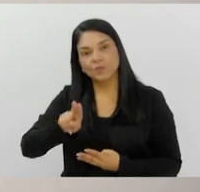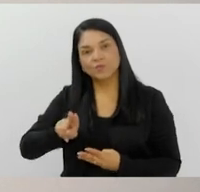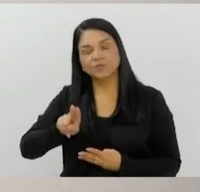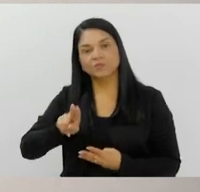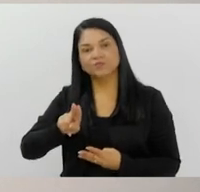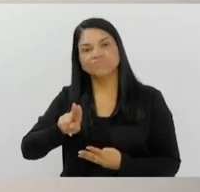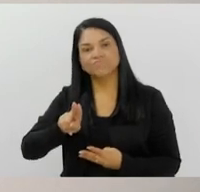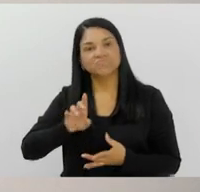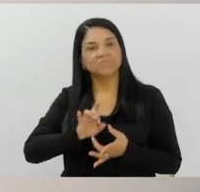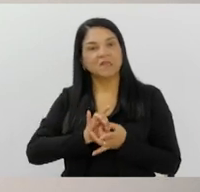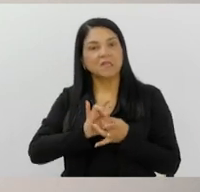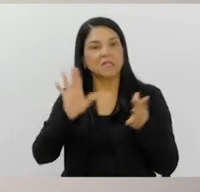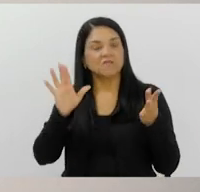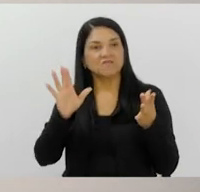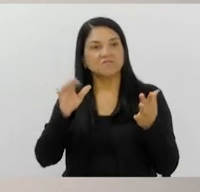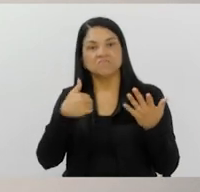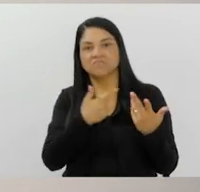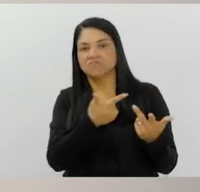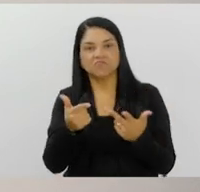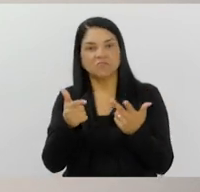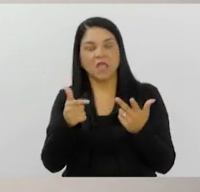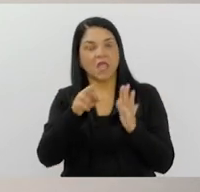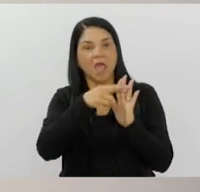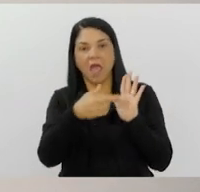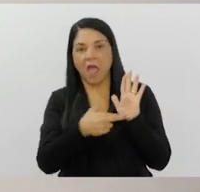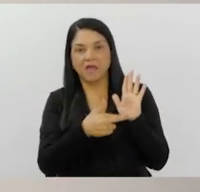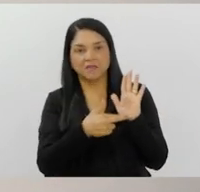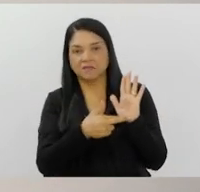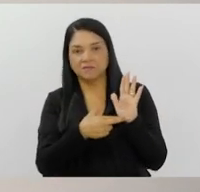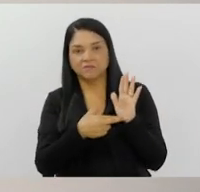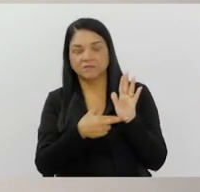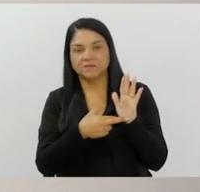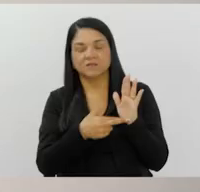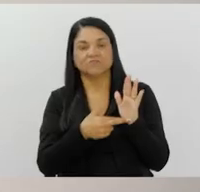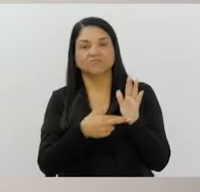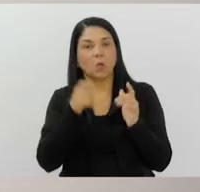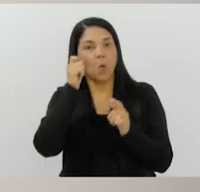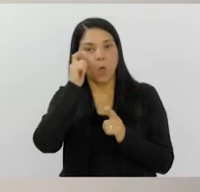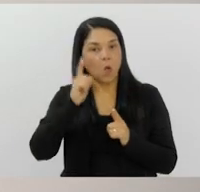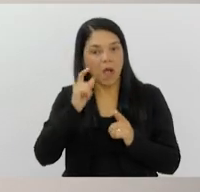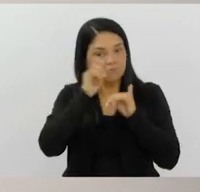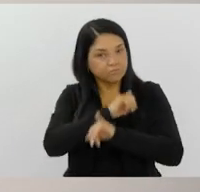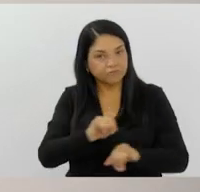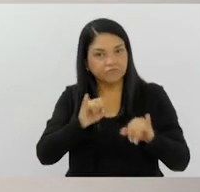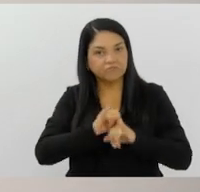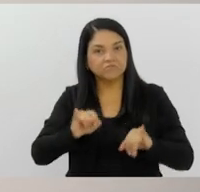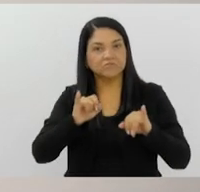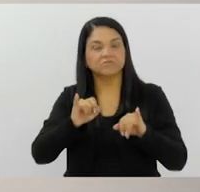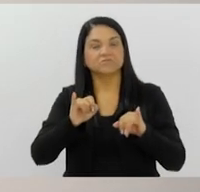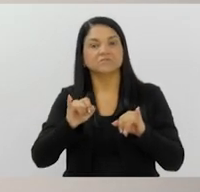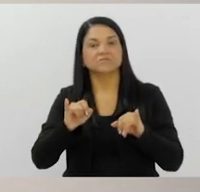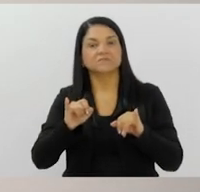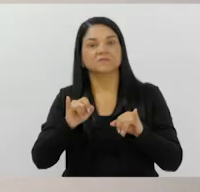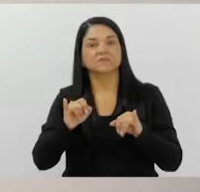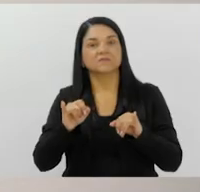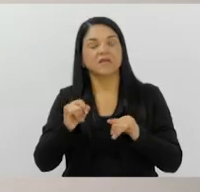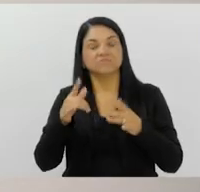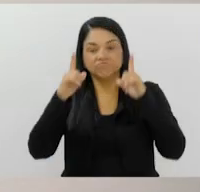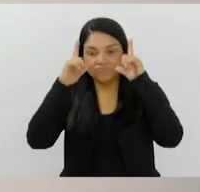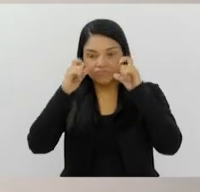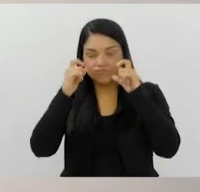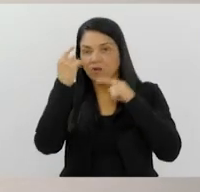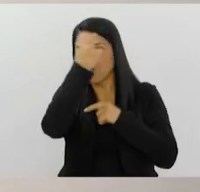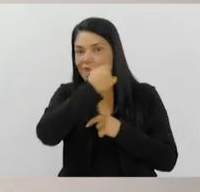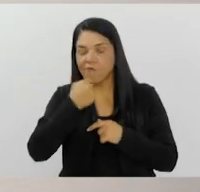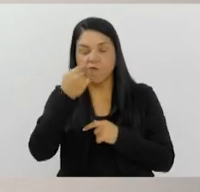indiscriminada e sem uma definição sem uma sem um alerta para a datif de de